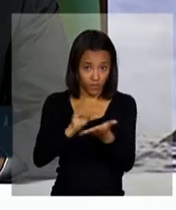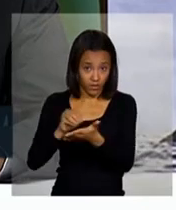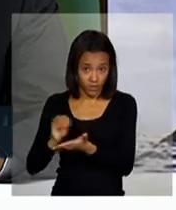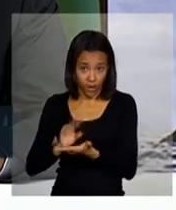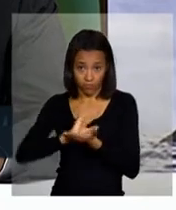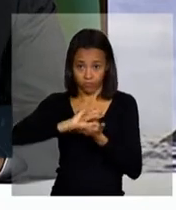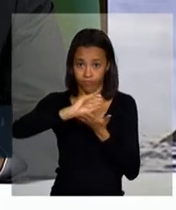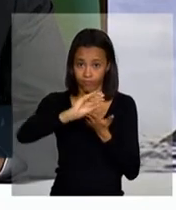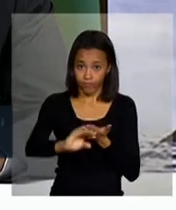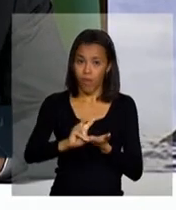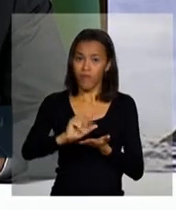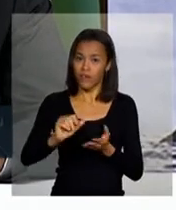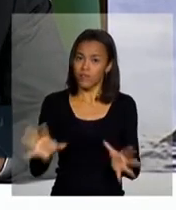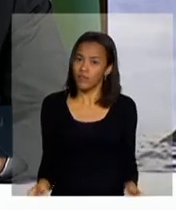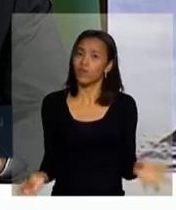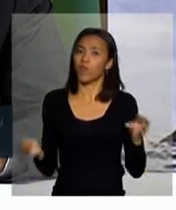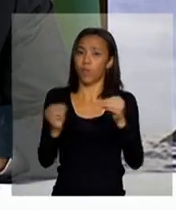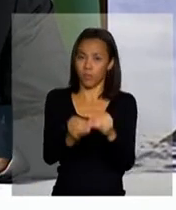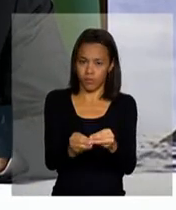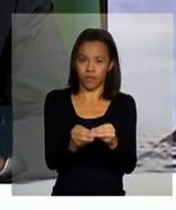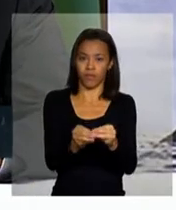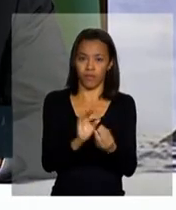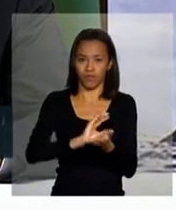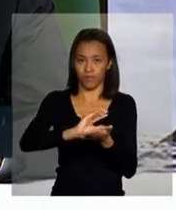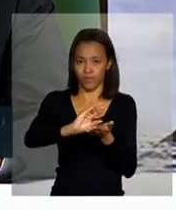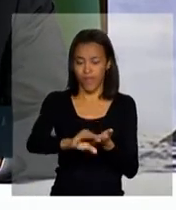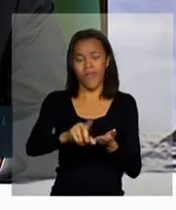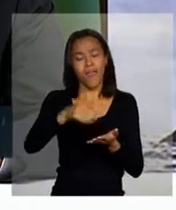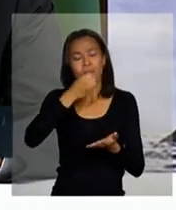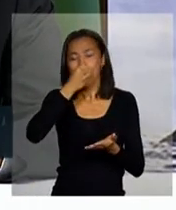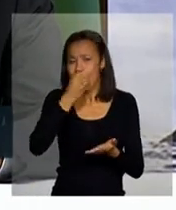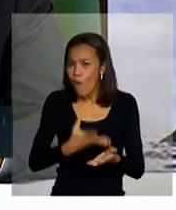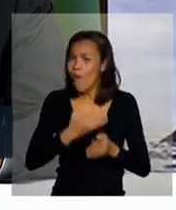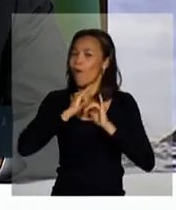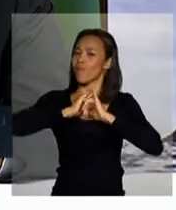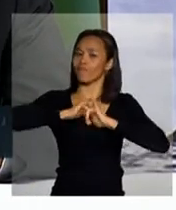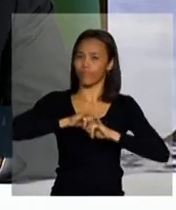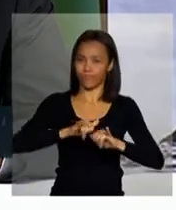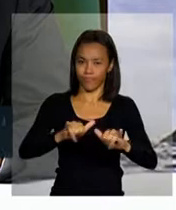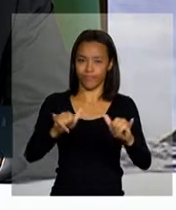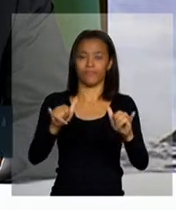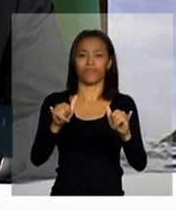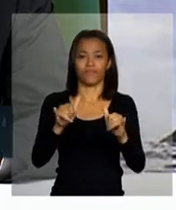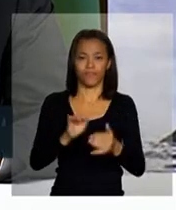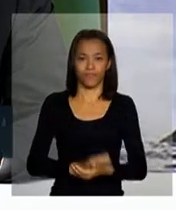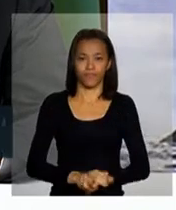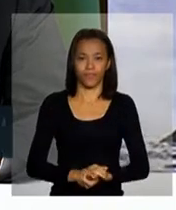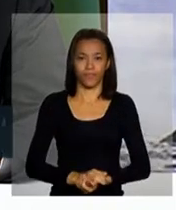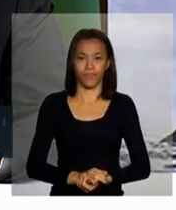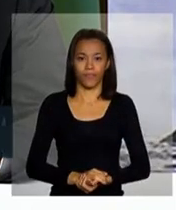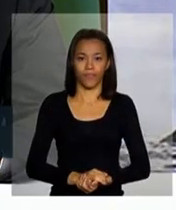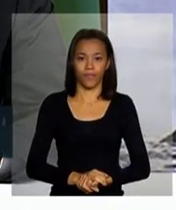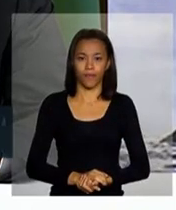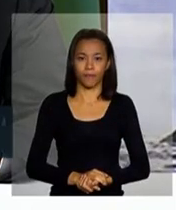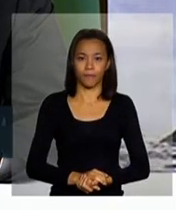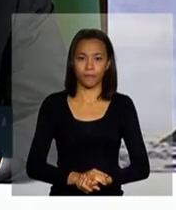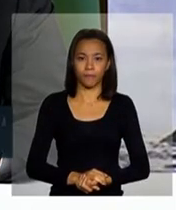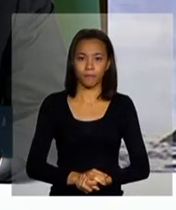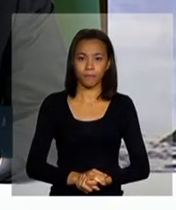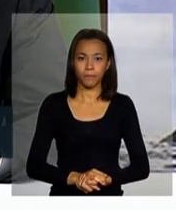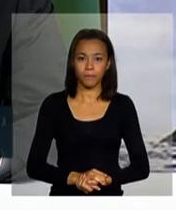recursos, serão complementados. Acho que é uma notícia muito boa. Mais uma e a gente finaliza.